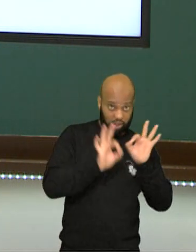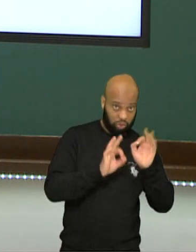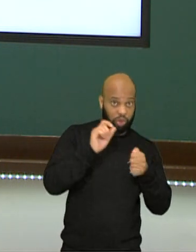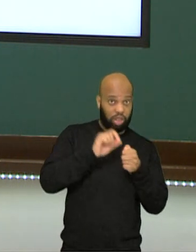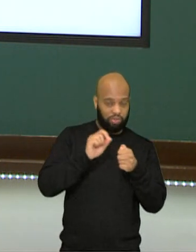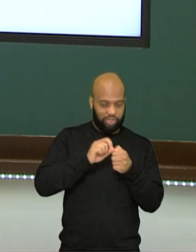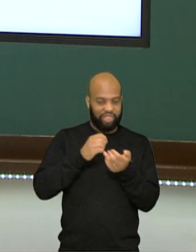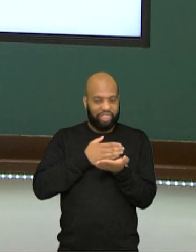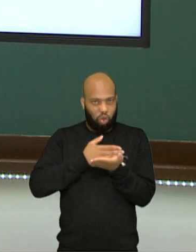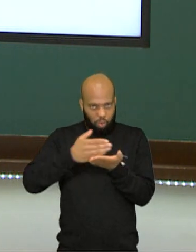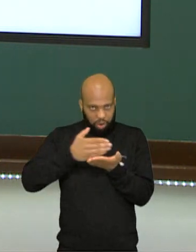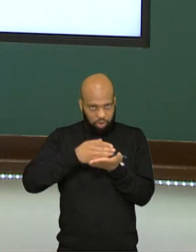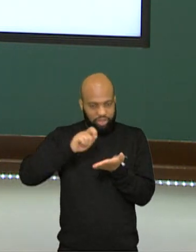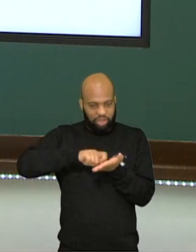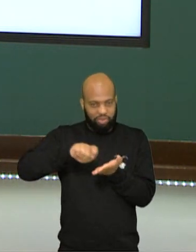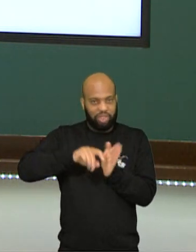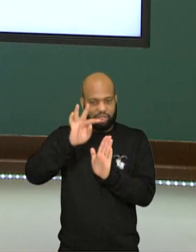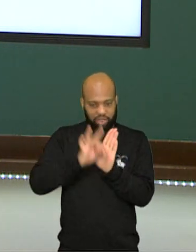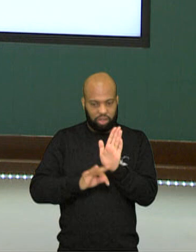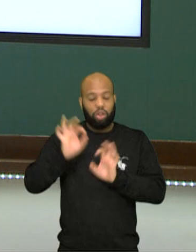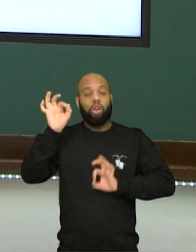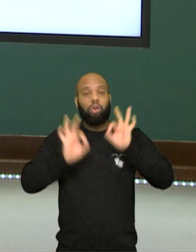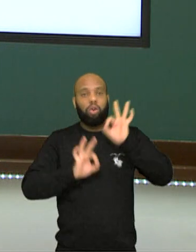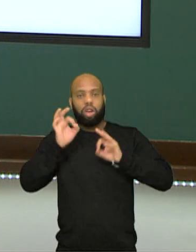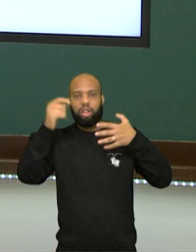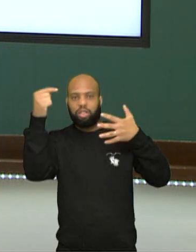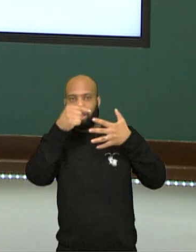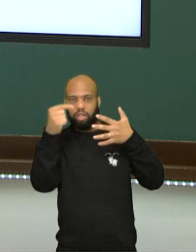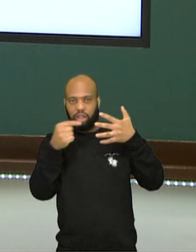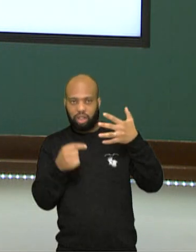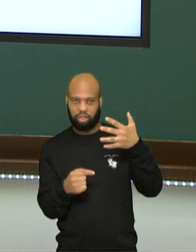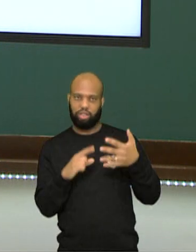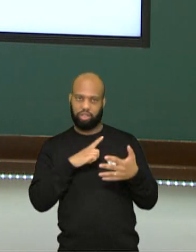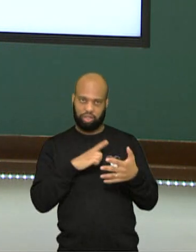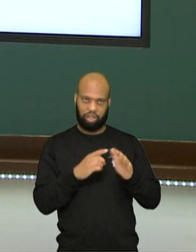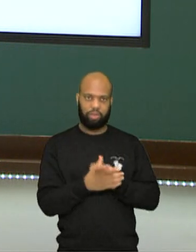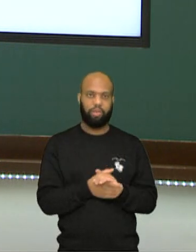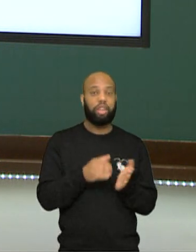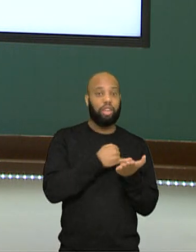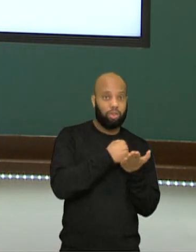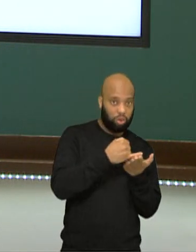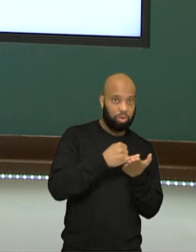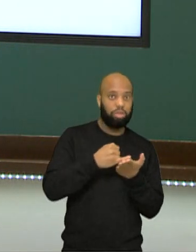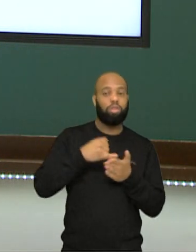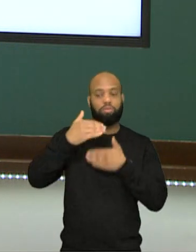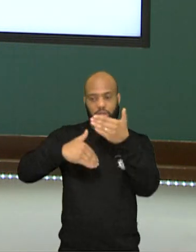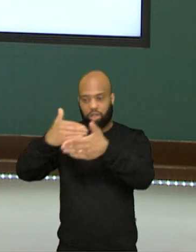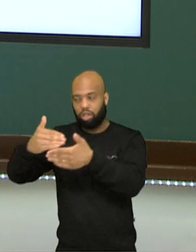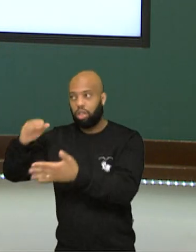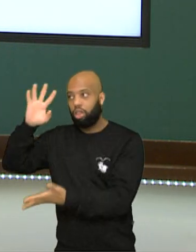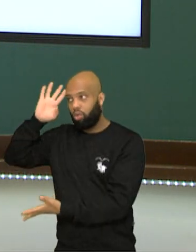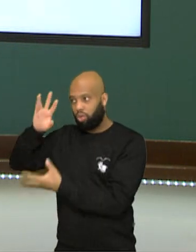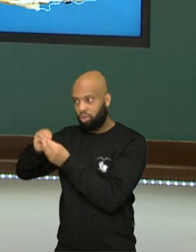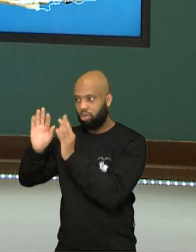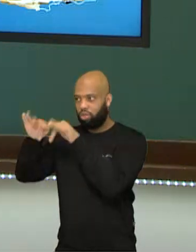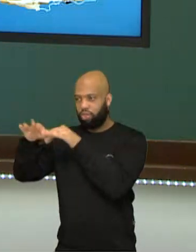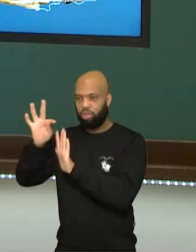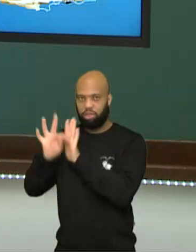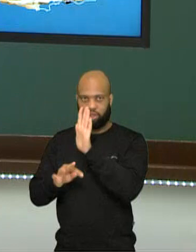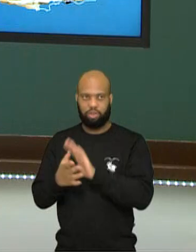artigo de opinião e sistematizamos os elementos de composição, ancoragem, argumentos e conclusão.